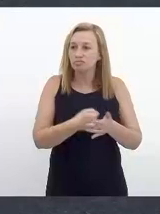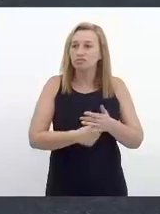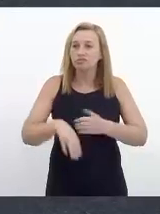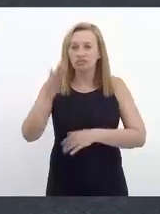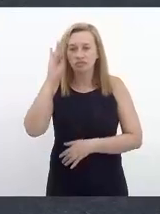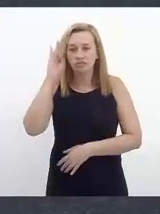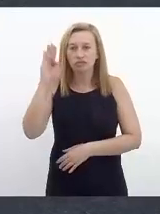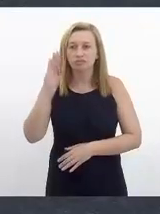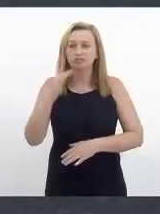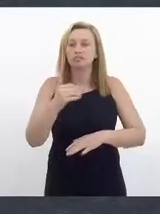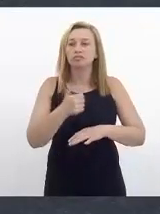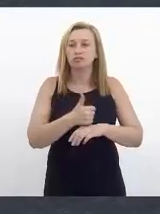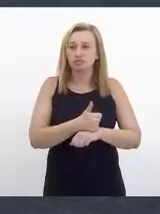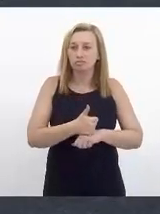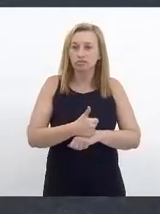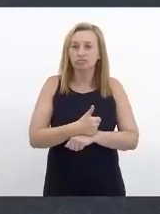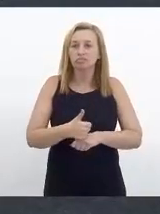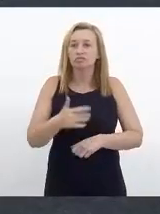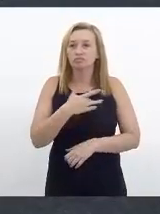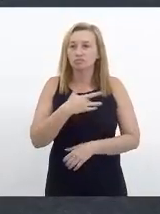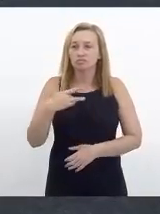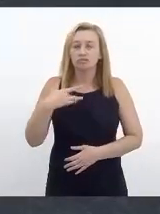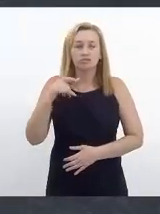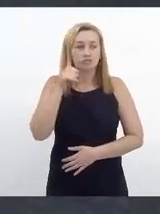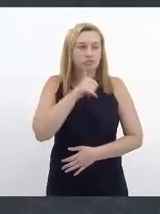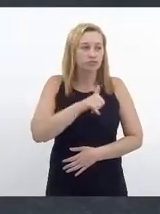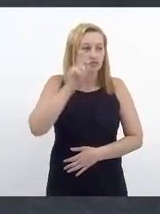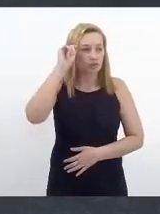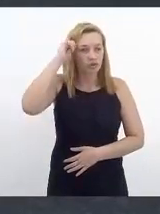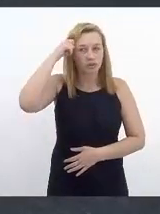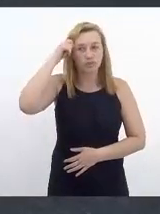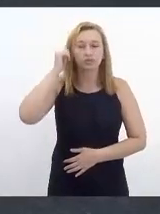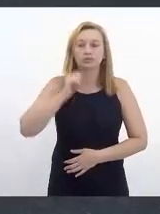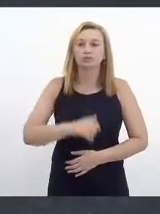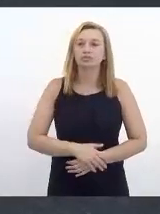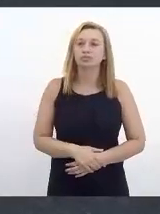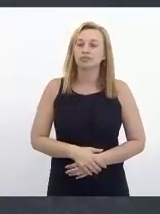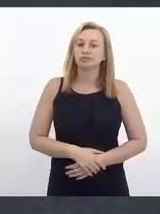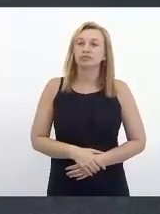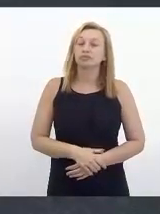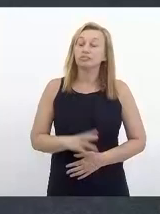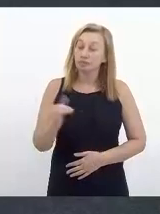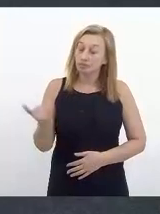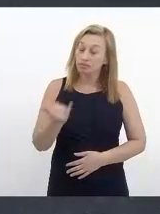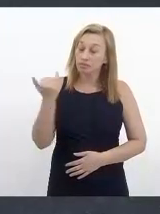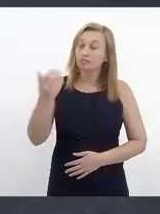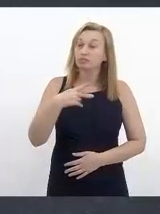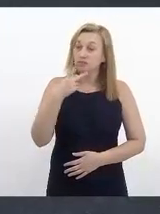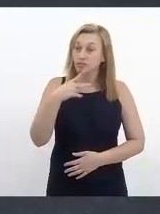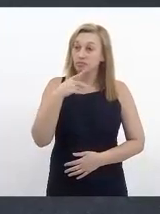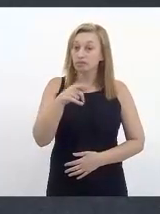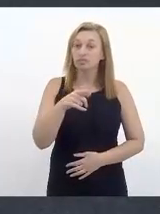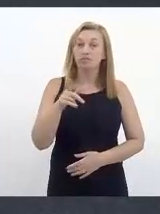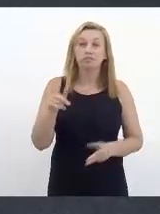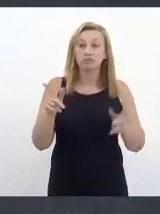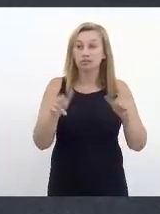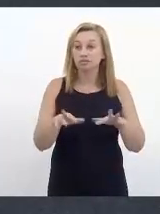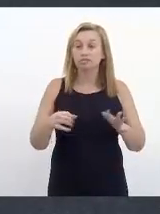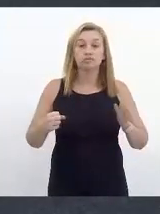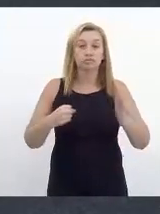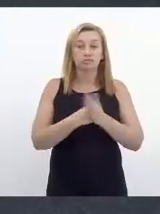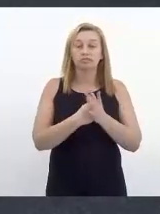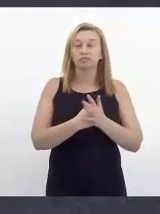das profissionais de saúde, em sua maioria, mulheres negras. Acho importante frisar isso aqui, isso é uma diferença, um